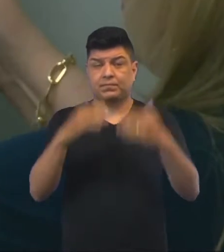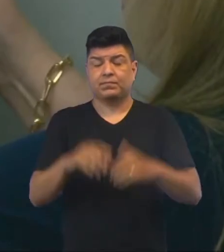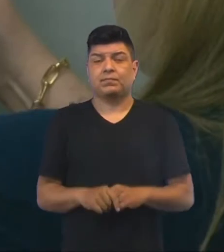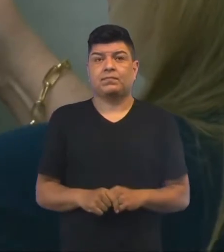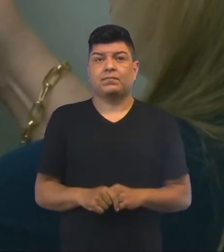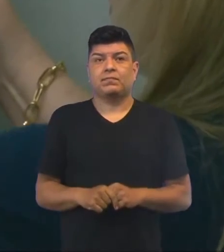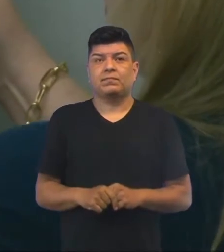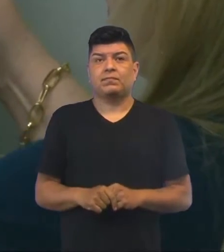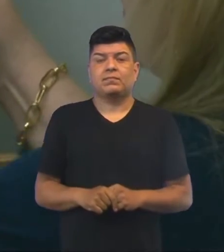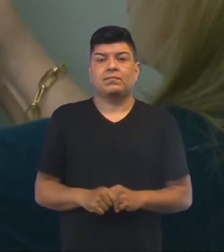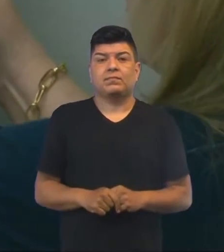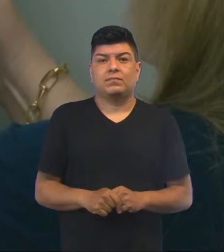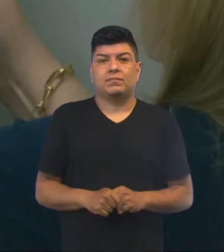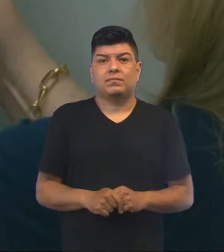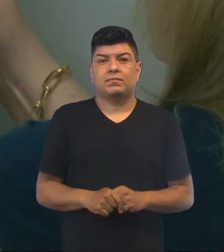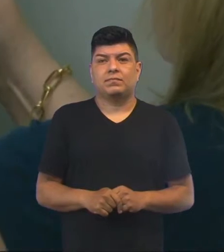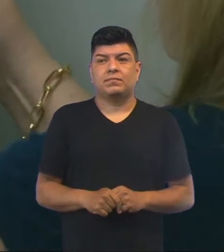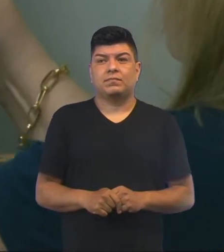aqui